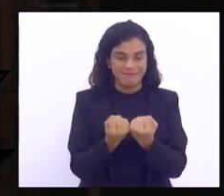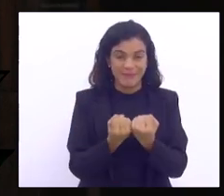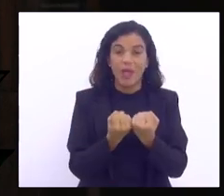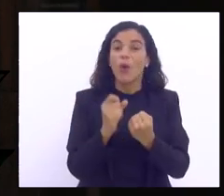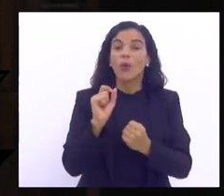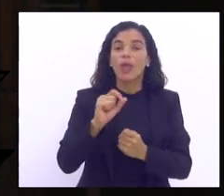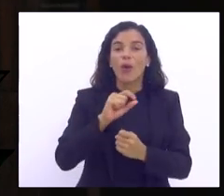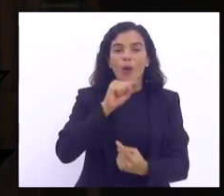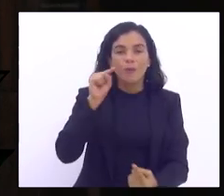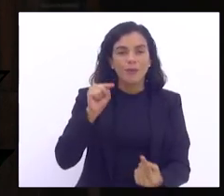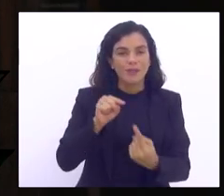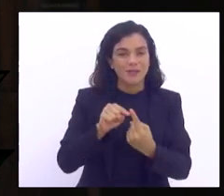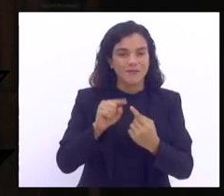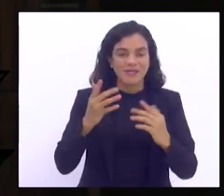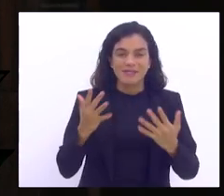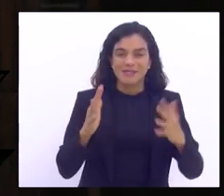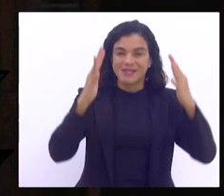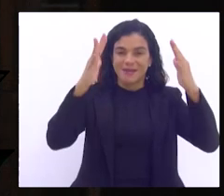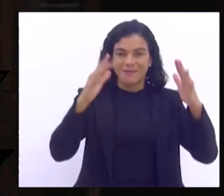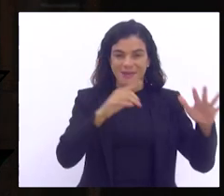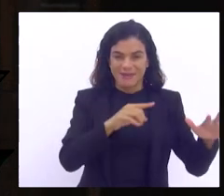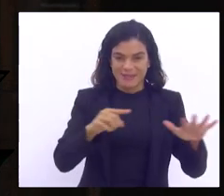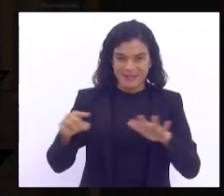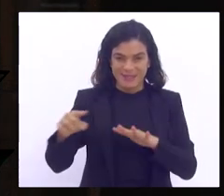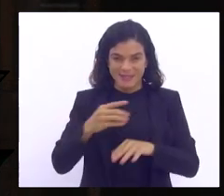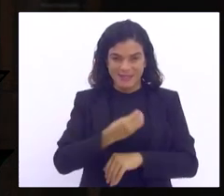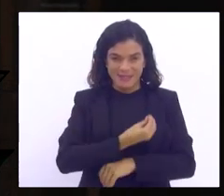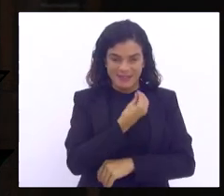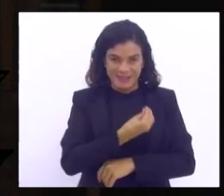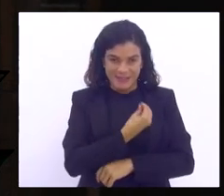Semana da Vida, é exatamente